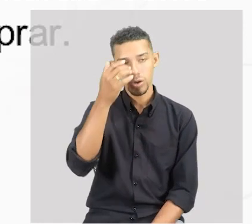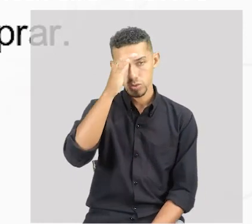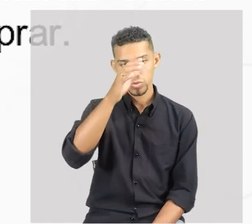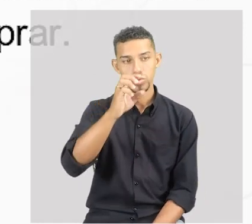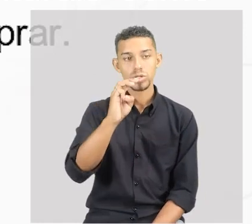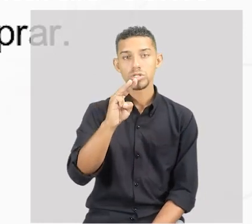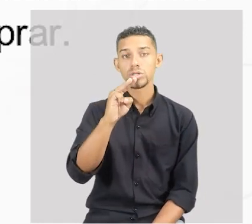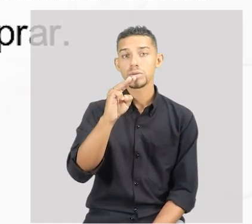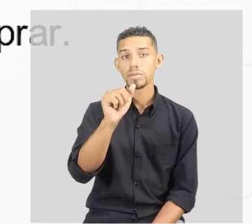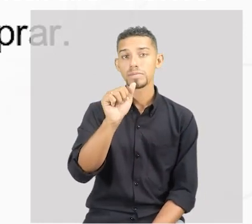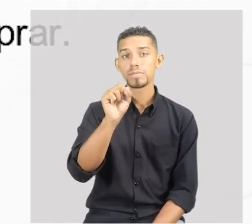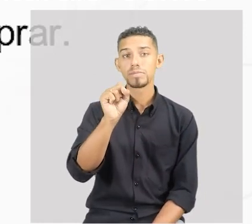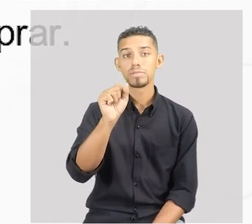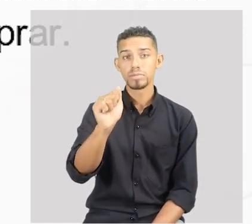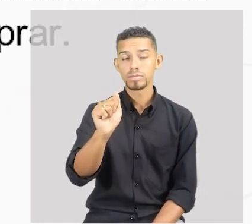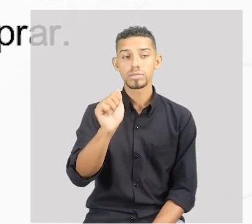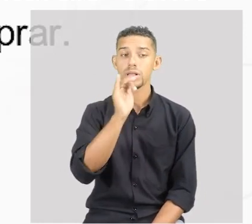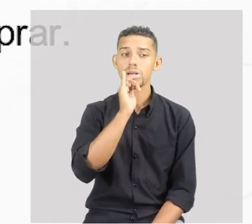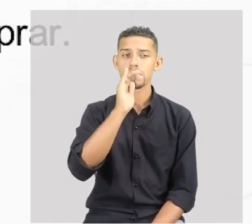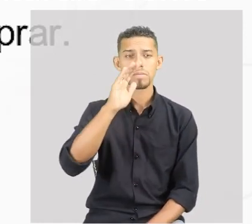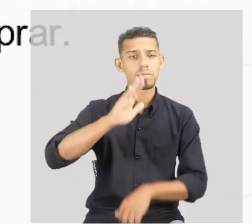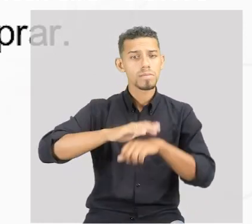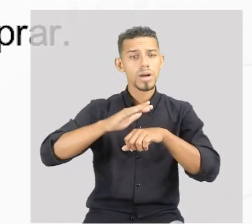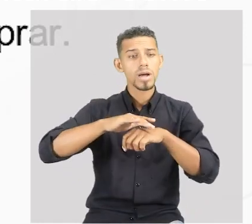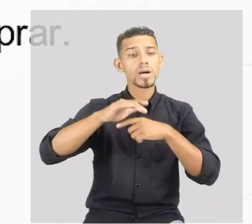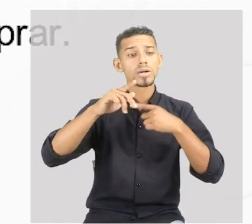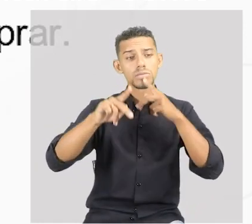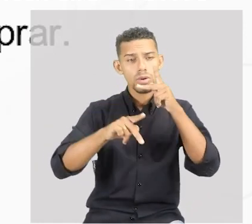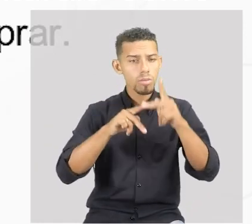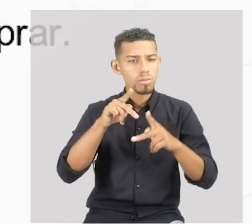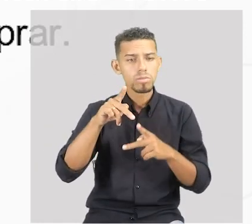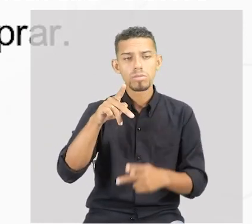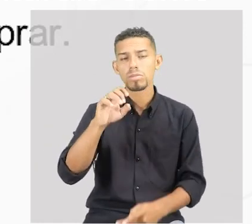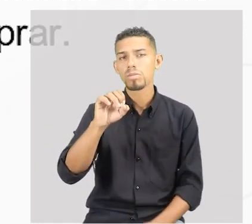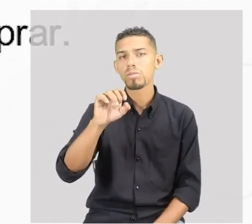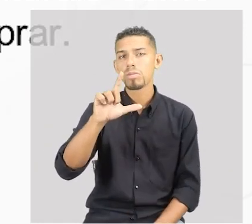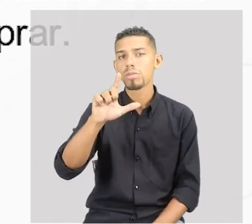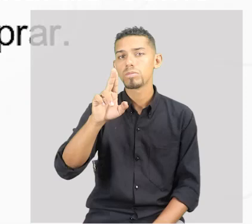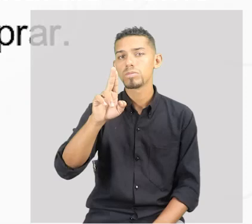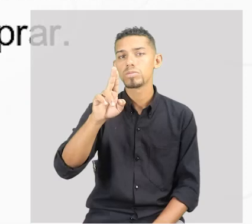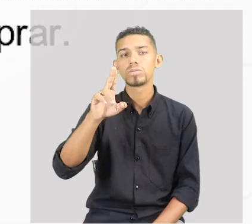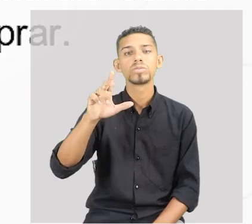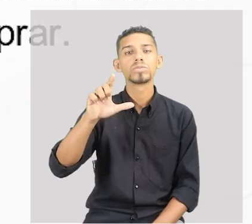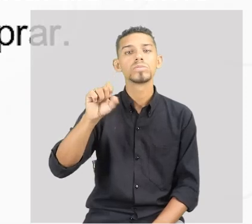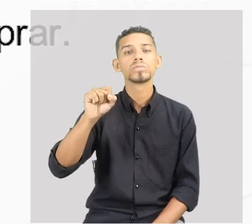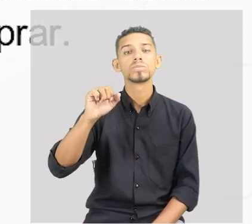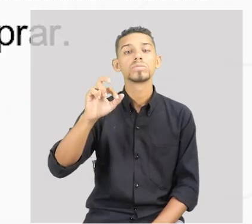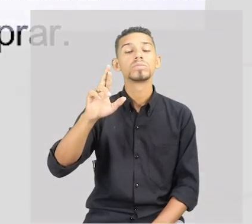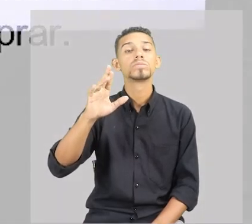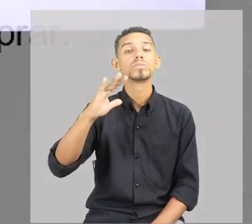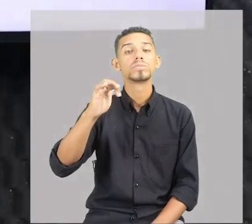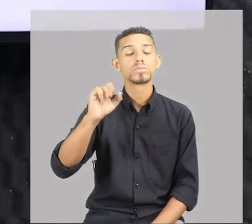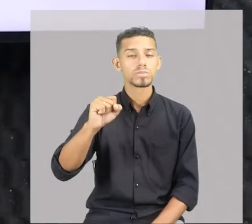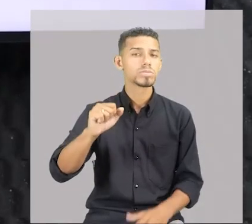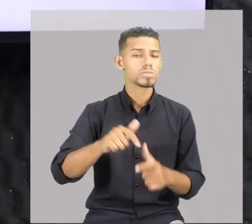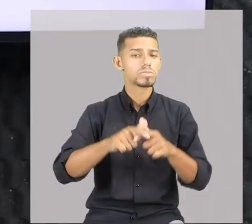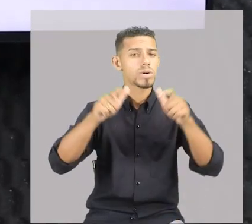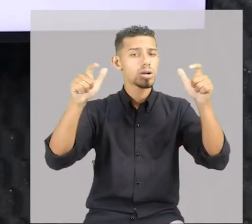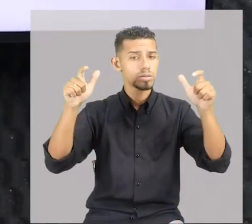massa, que é vista como uma cultura mais popularesca, que é diferente de popular, que tem um alcance